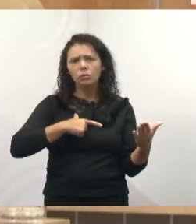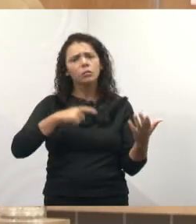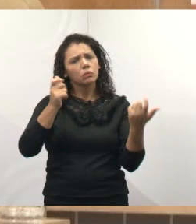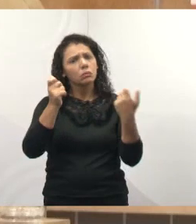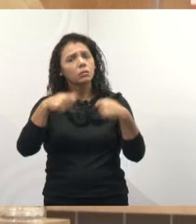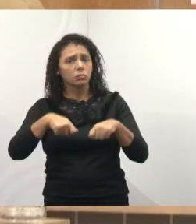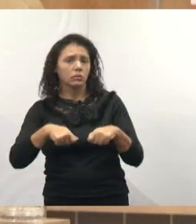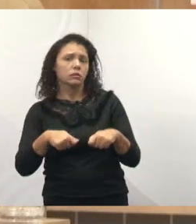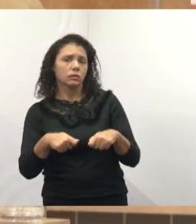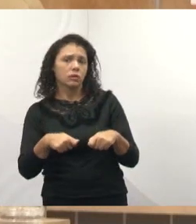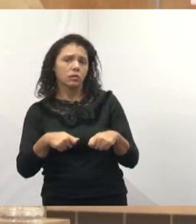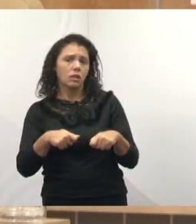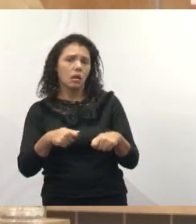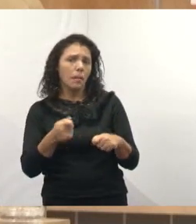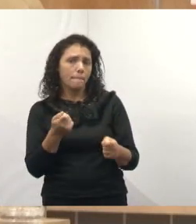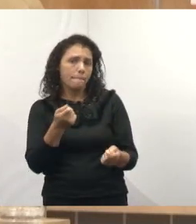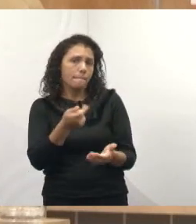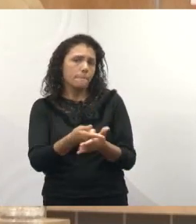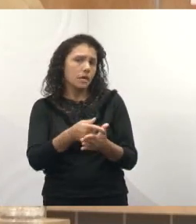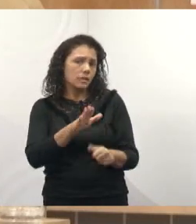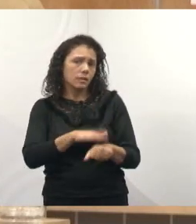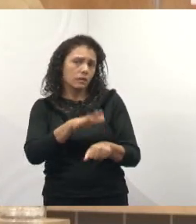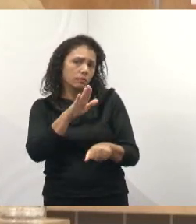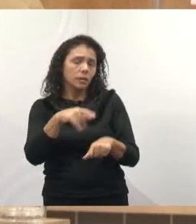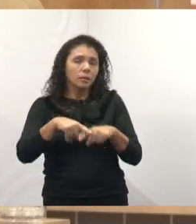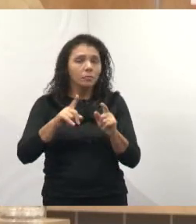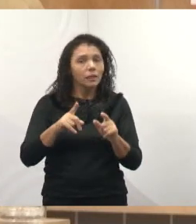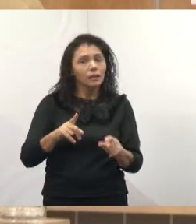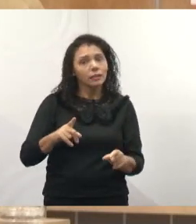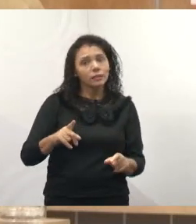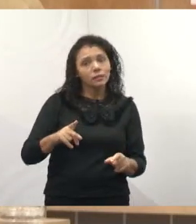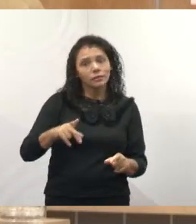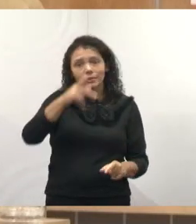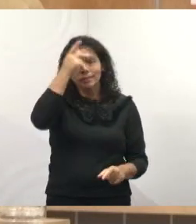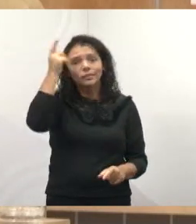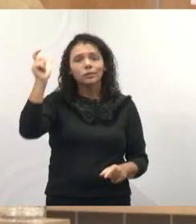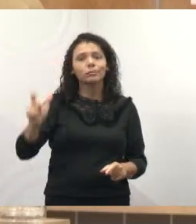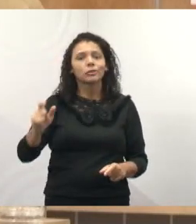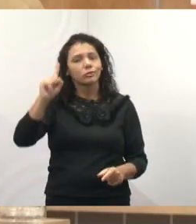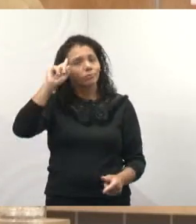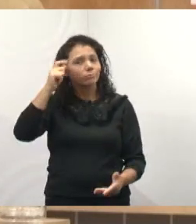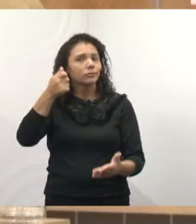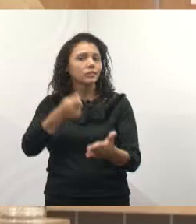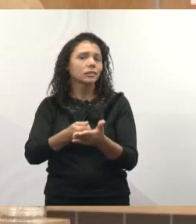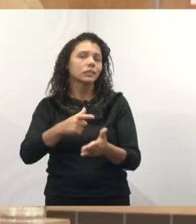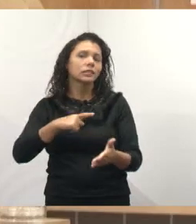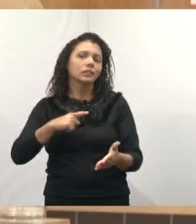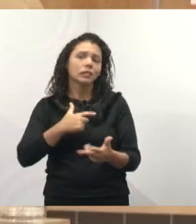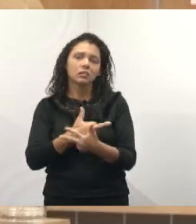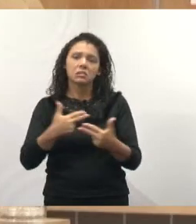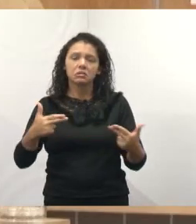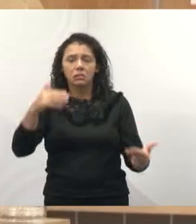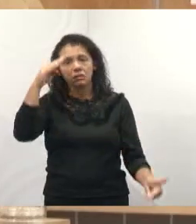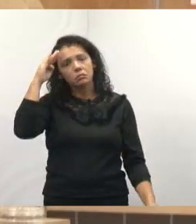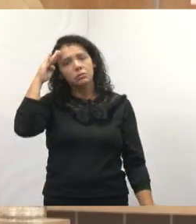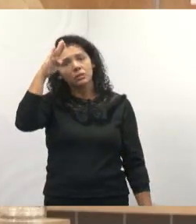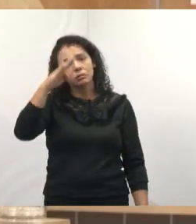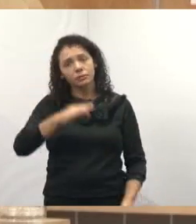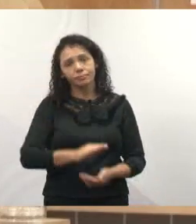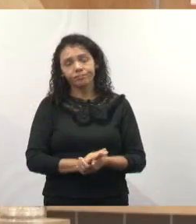pega a caneta na mão tem prioridades. Tem um governo a conduzir e tem que tomar decisão. O prefeito